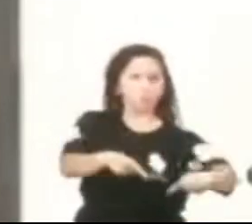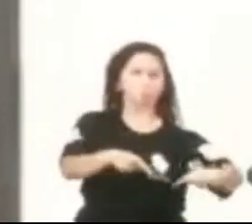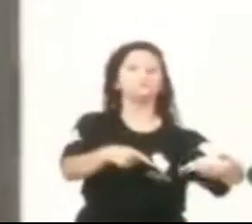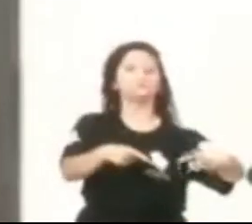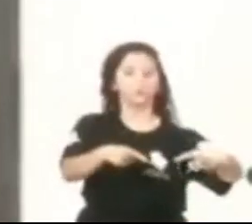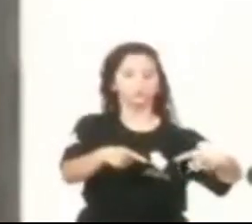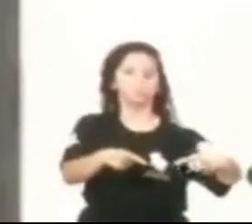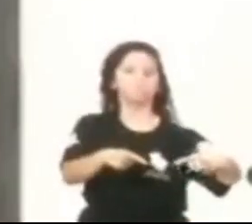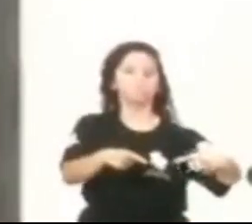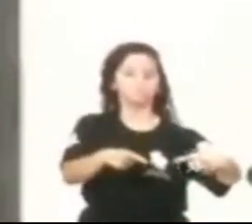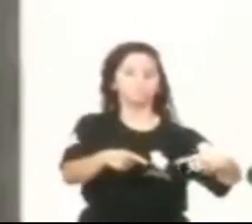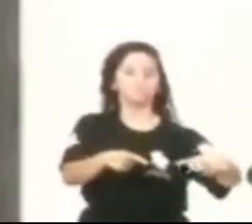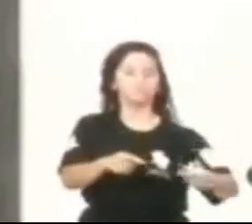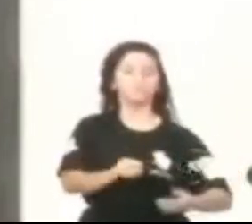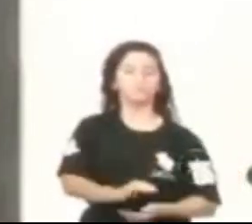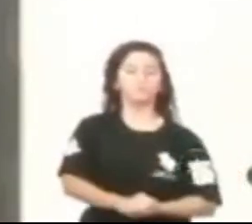potestades.